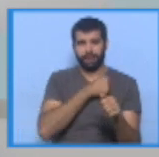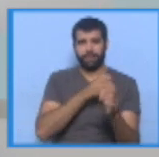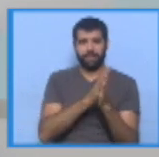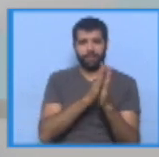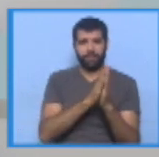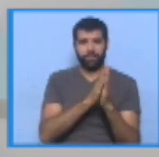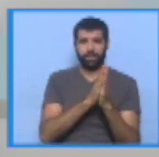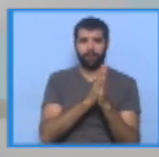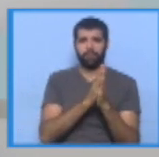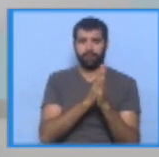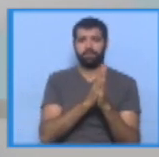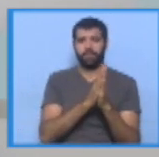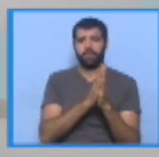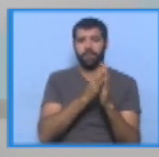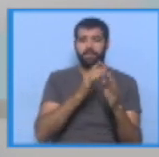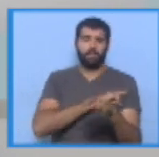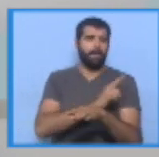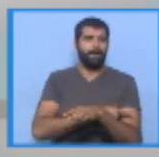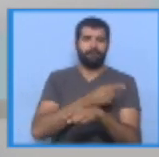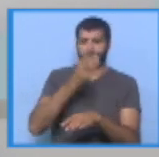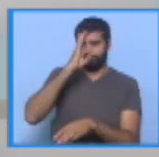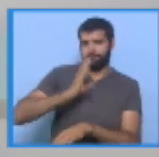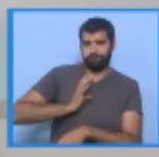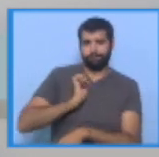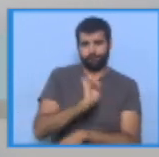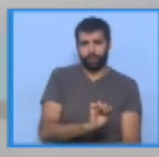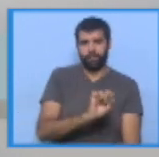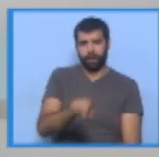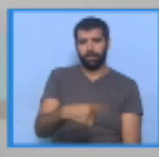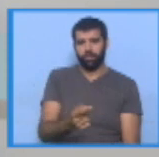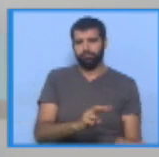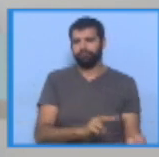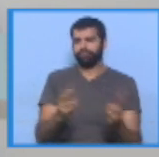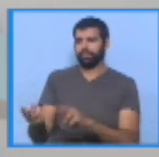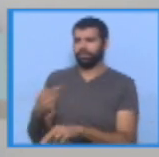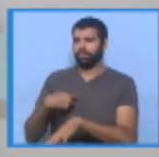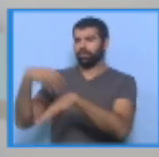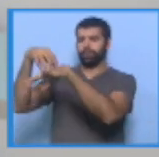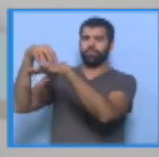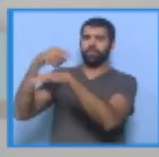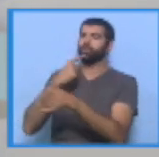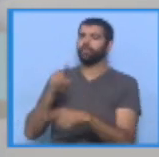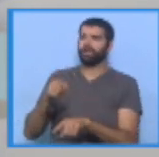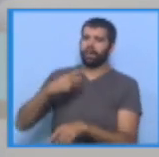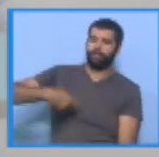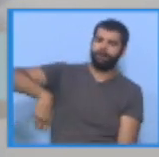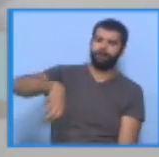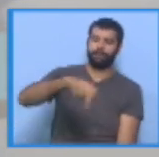entregue às Forças Armadas, e depois volta a pé para o santuário. Portanto, é uma procissão